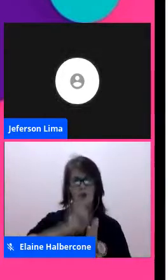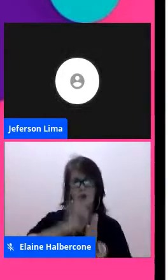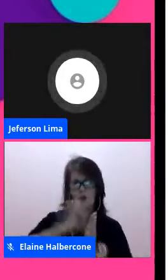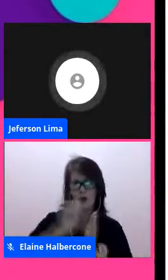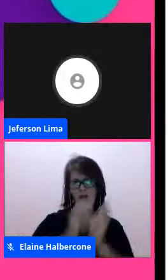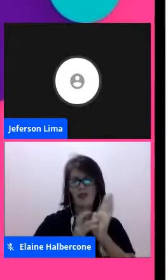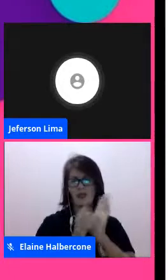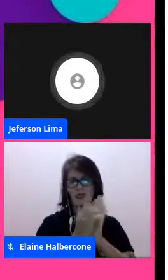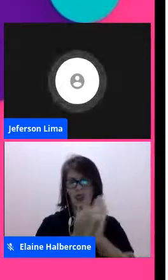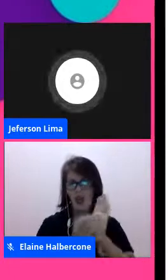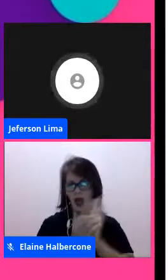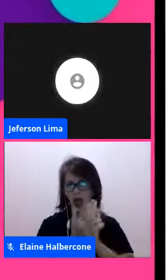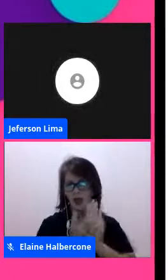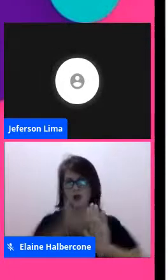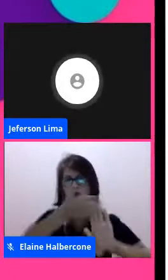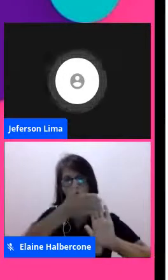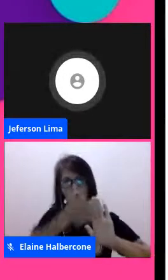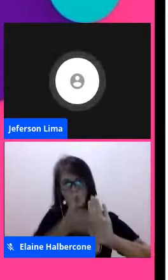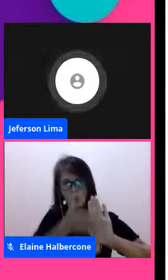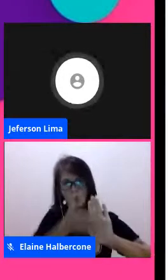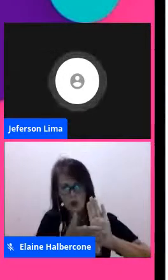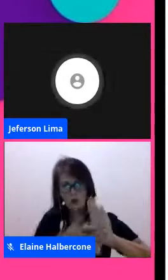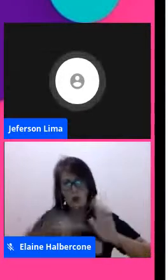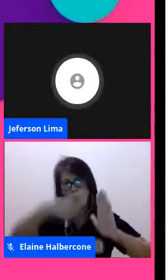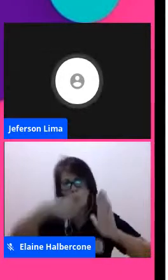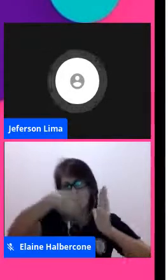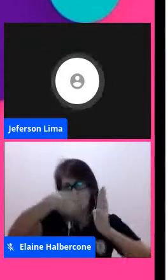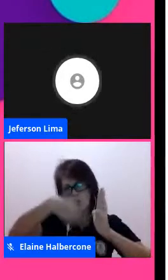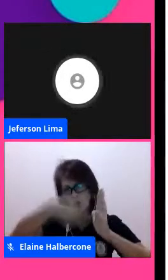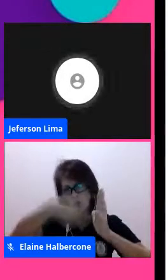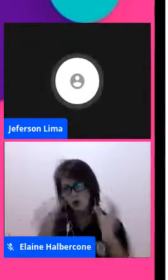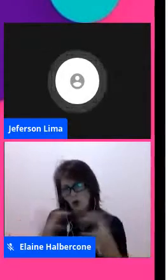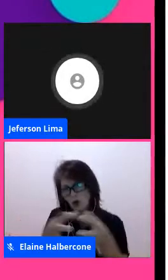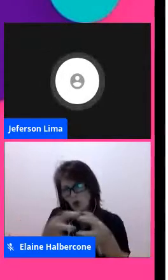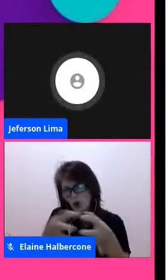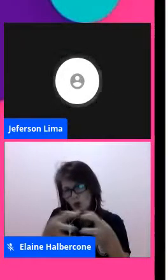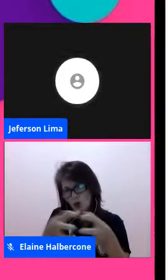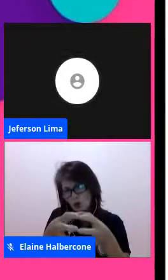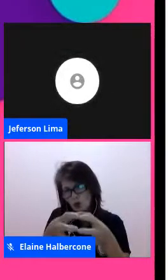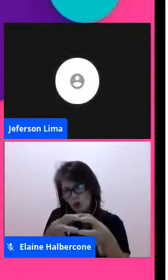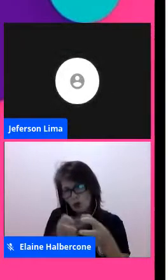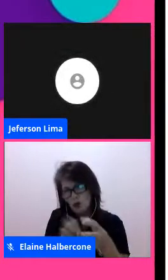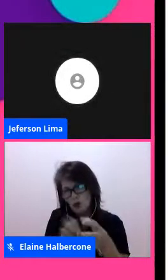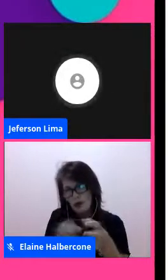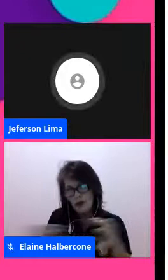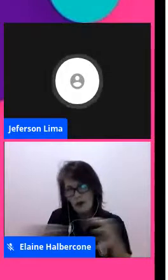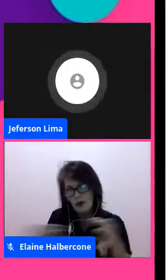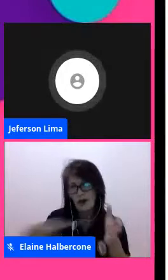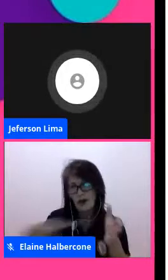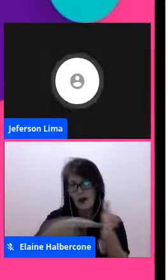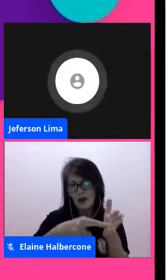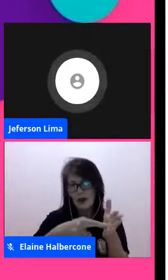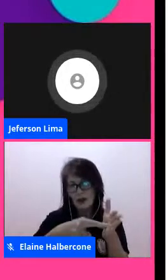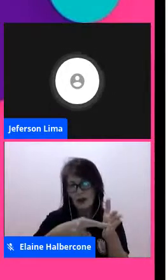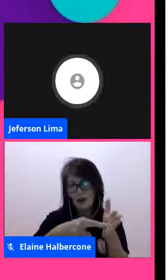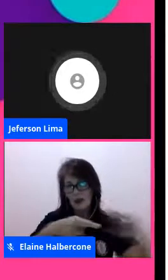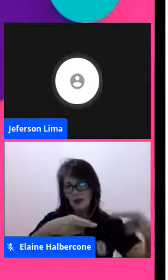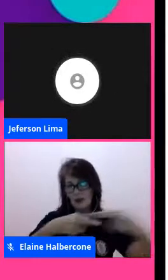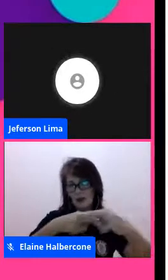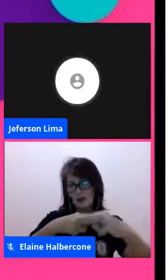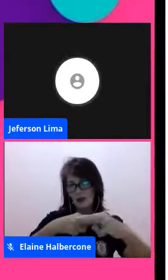programas. Ele tem um processador e com certeza ele tem um conjunto aí de entrada e saída. O microcontrolador, ele